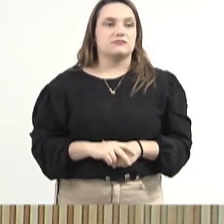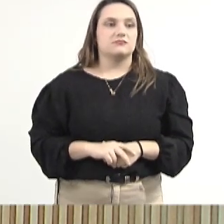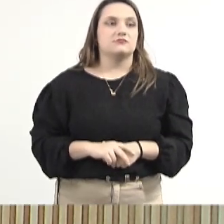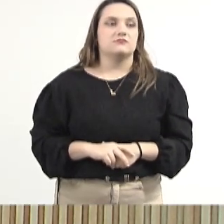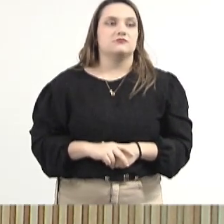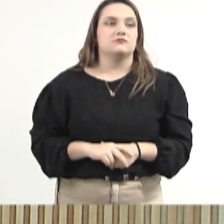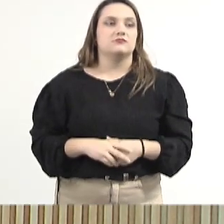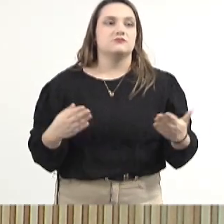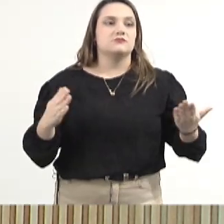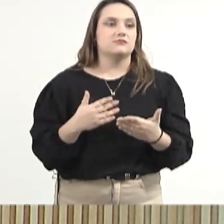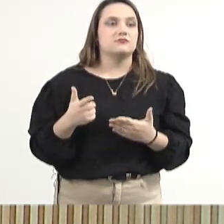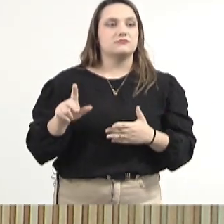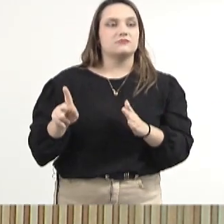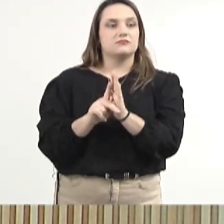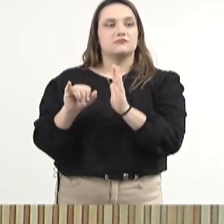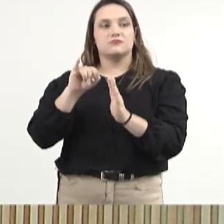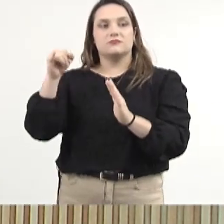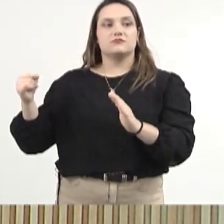para o próximo projeto.